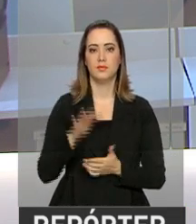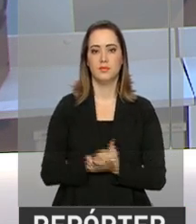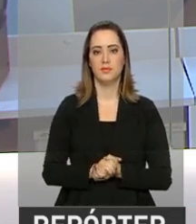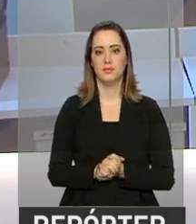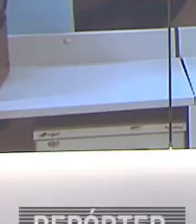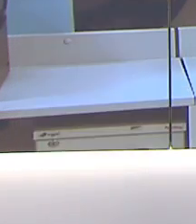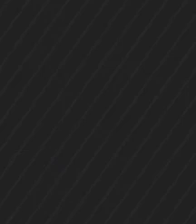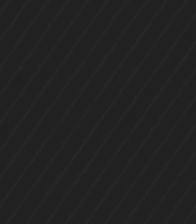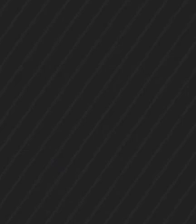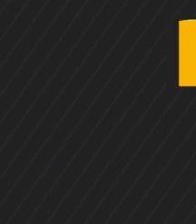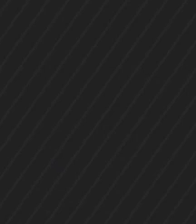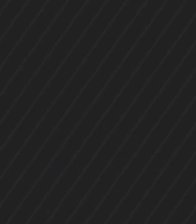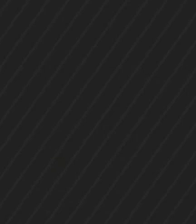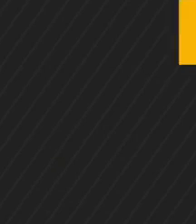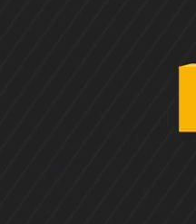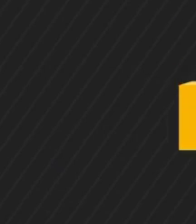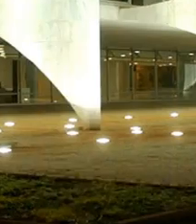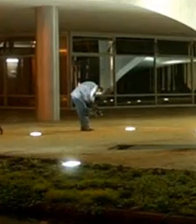Federal